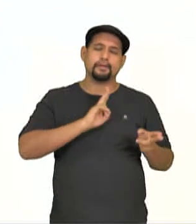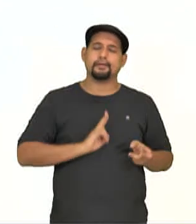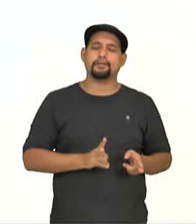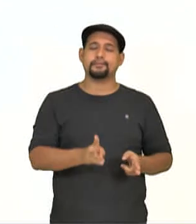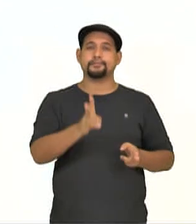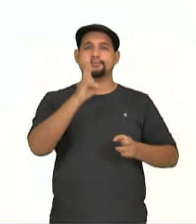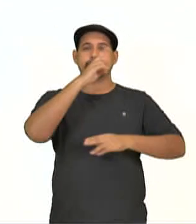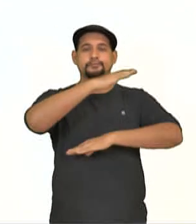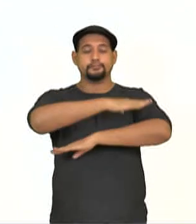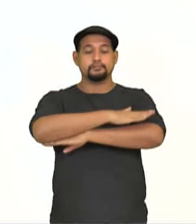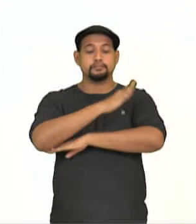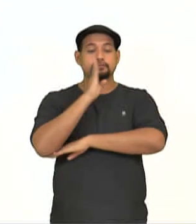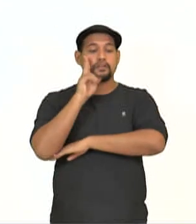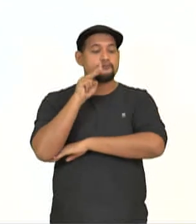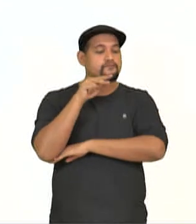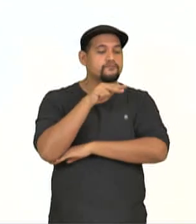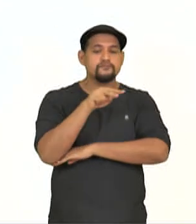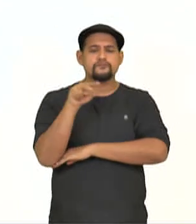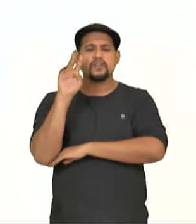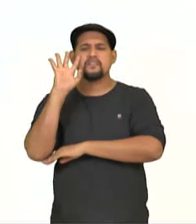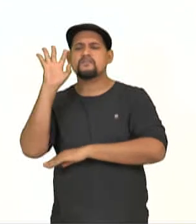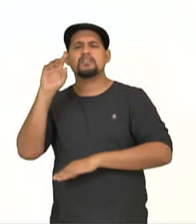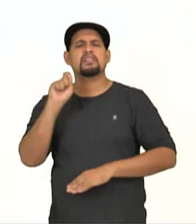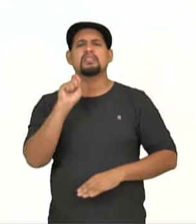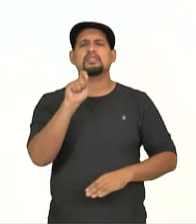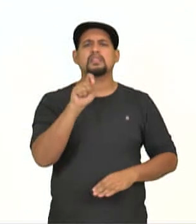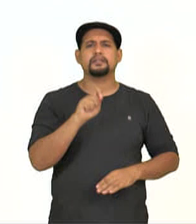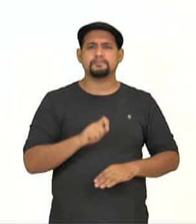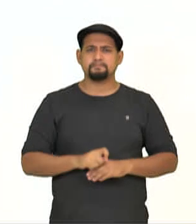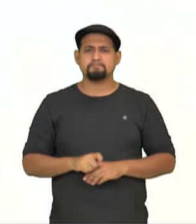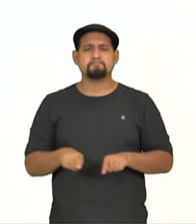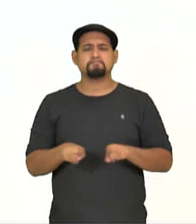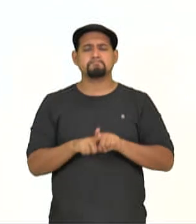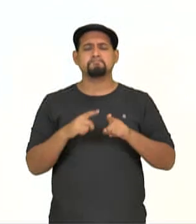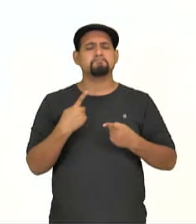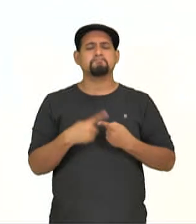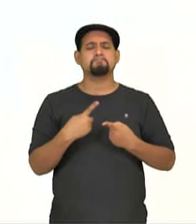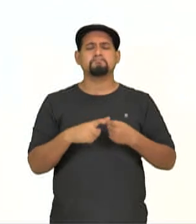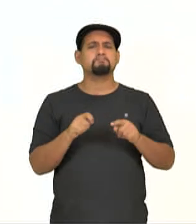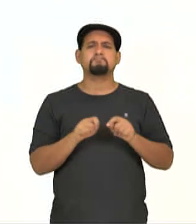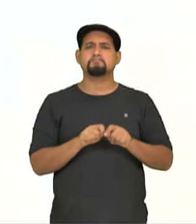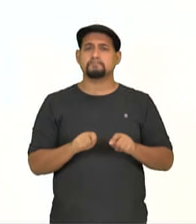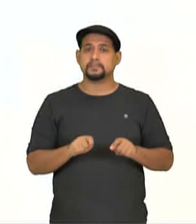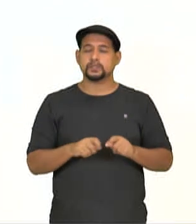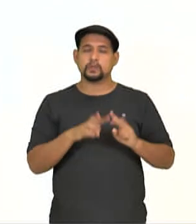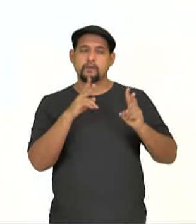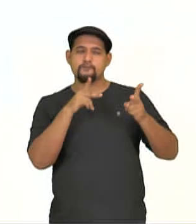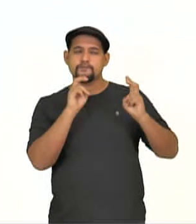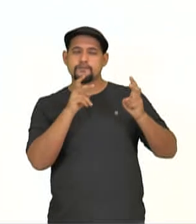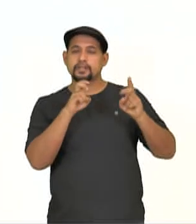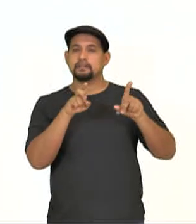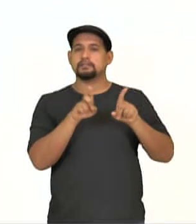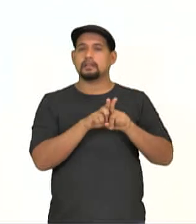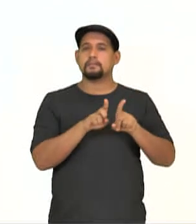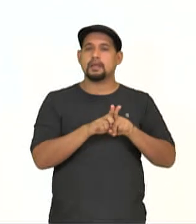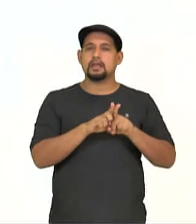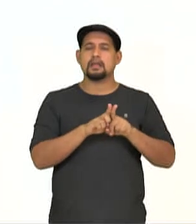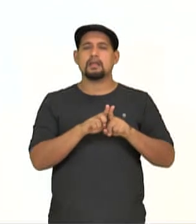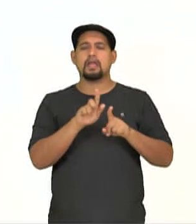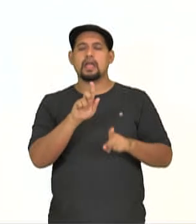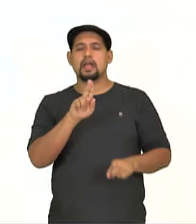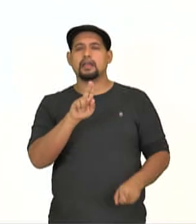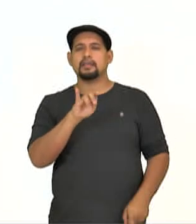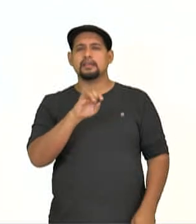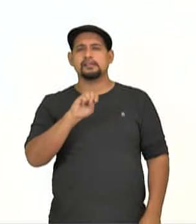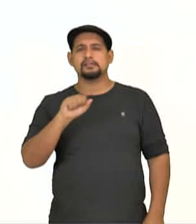às janelas a ver que festa era aquela, ou por que se fazia, e quando viram daquela guisa el